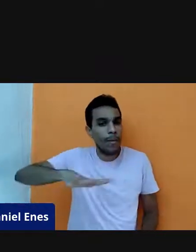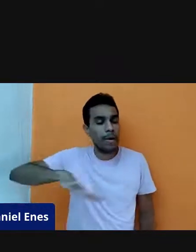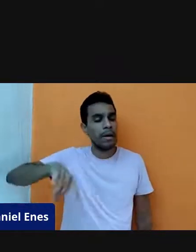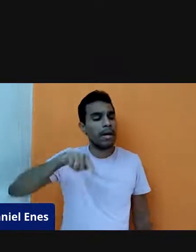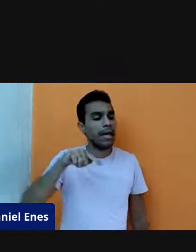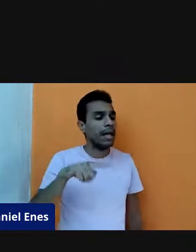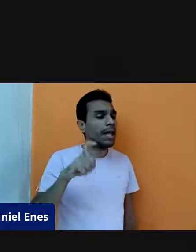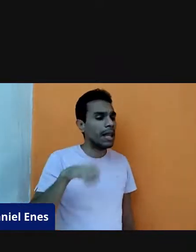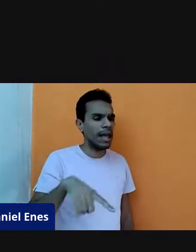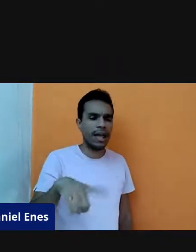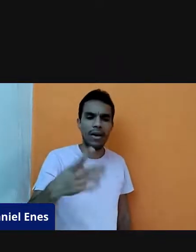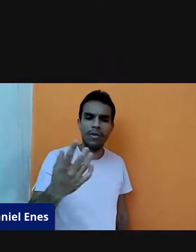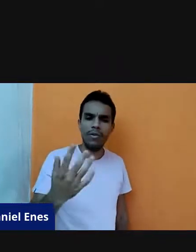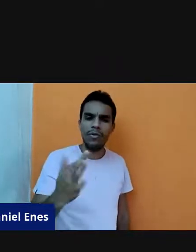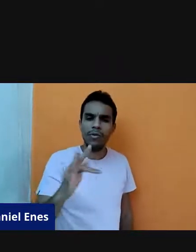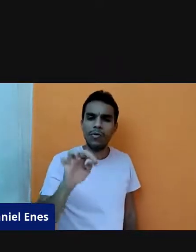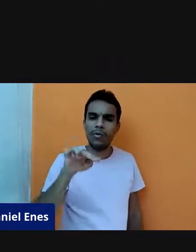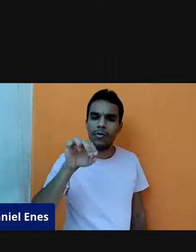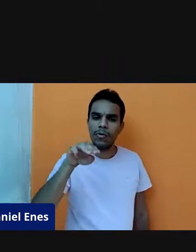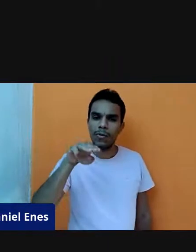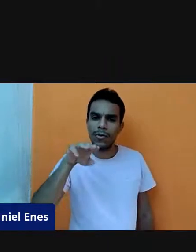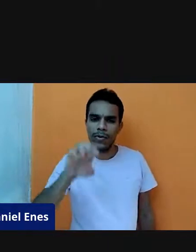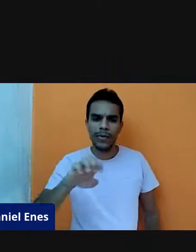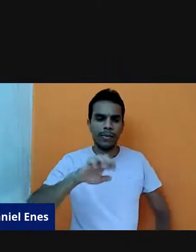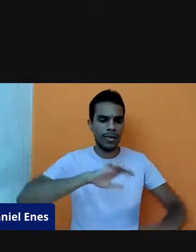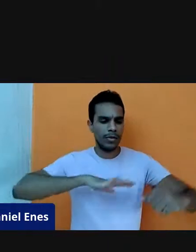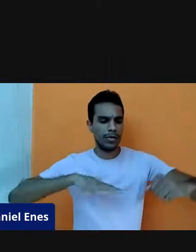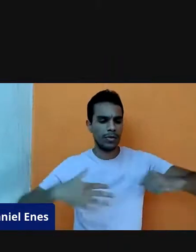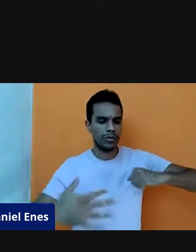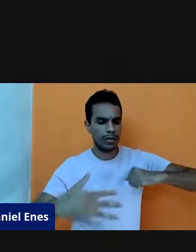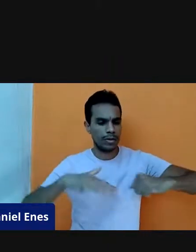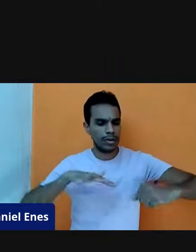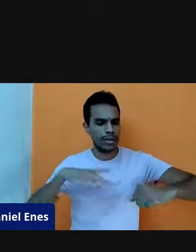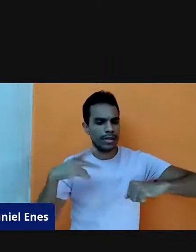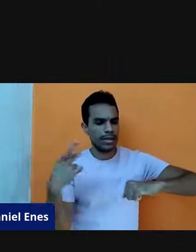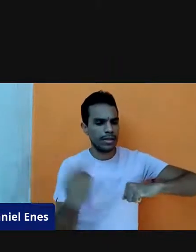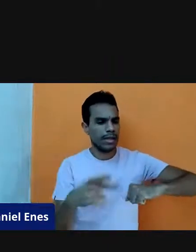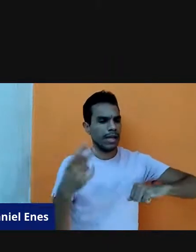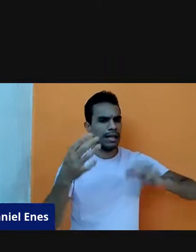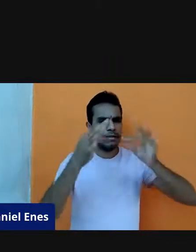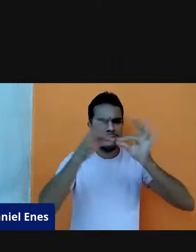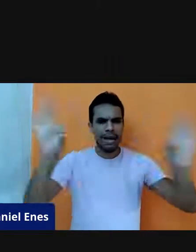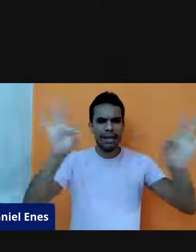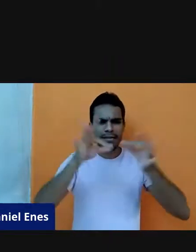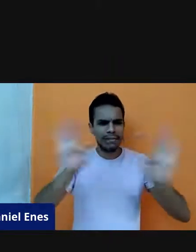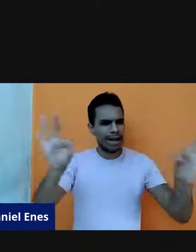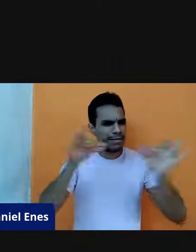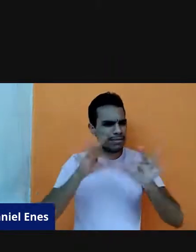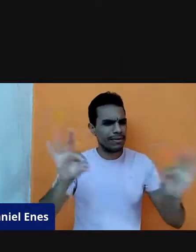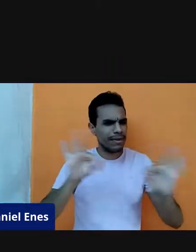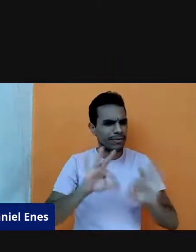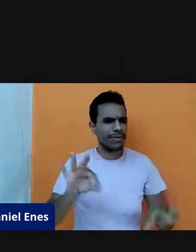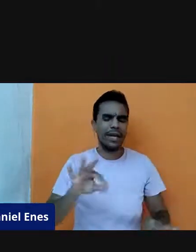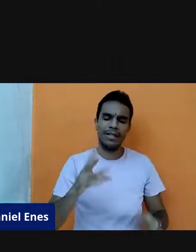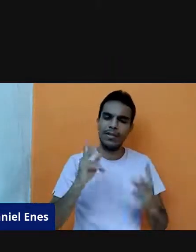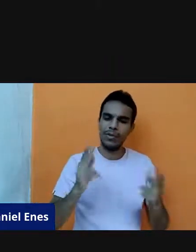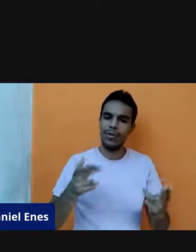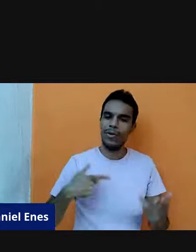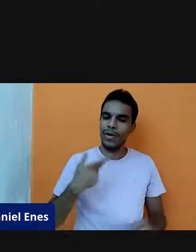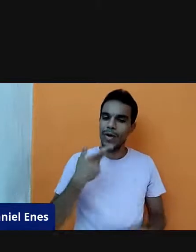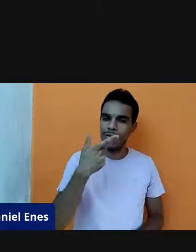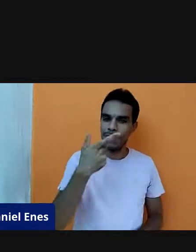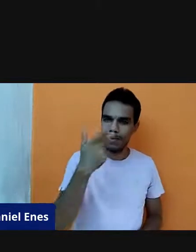é um fenômeno nas redes sociais por conta das suas centenas de frases como essas que eu acabei de falar para vocês, que